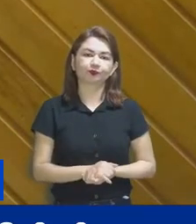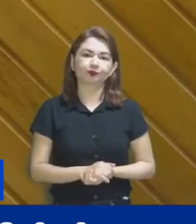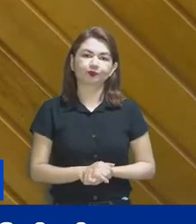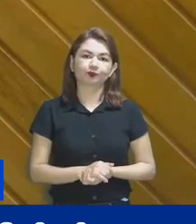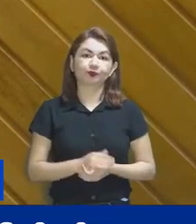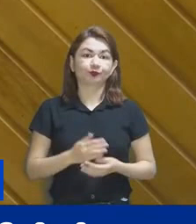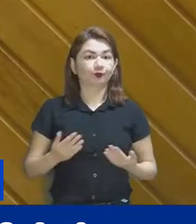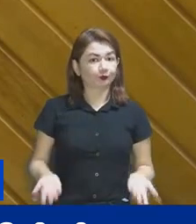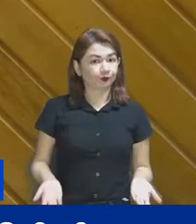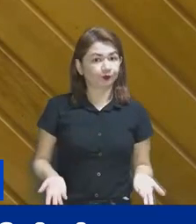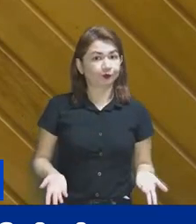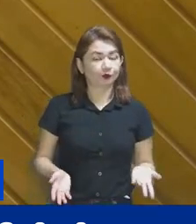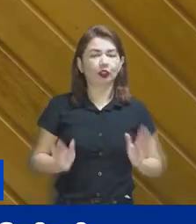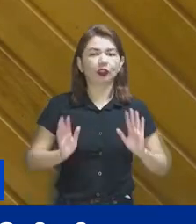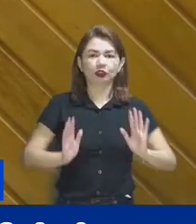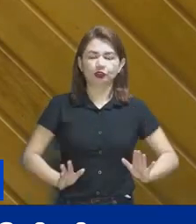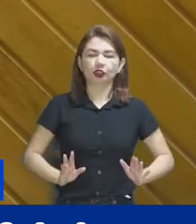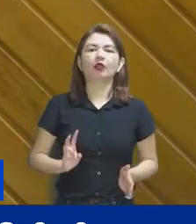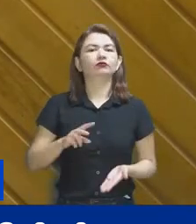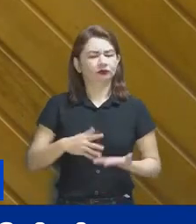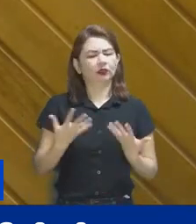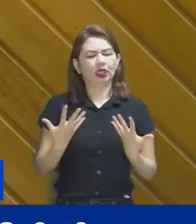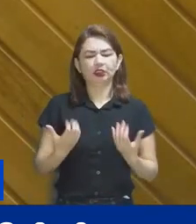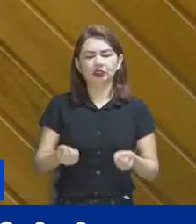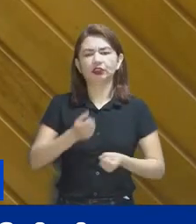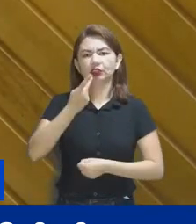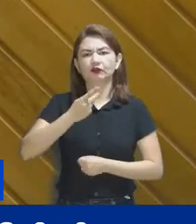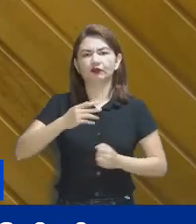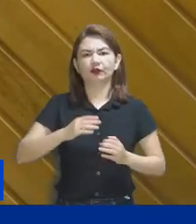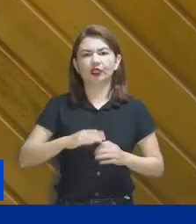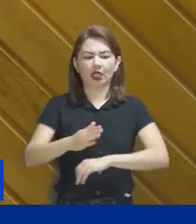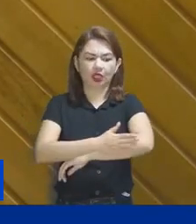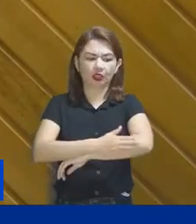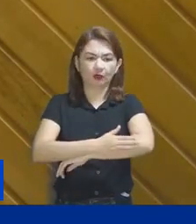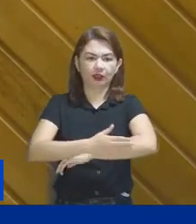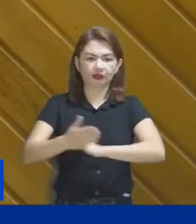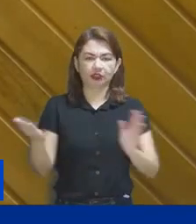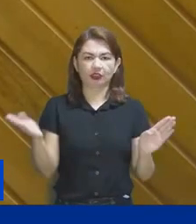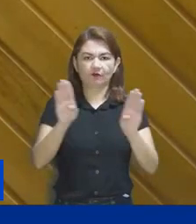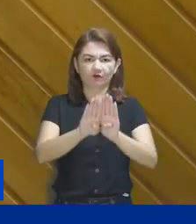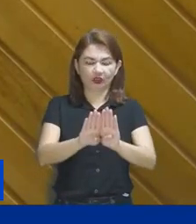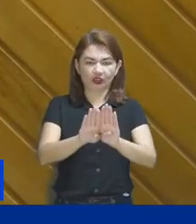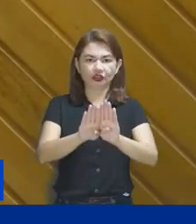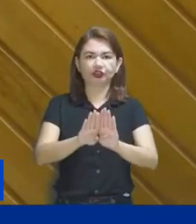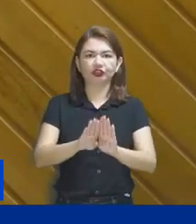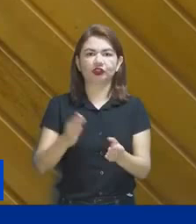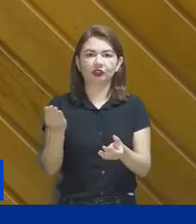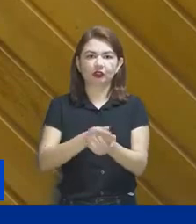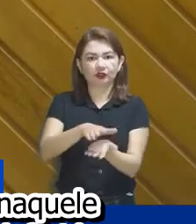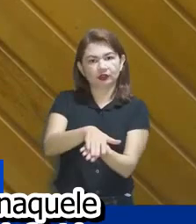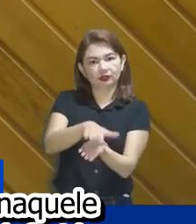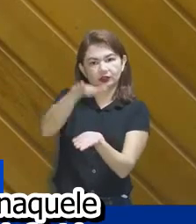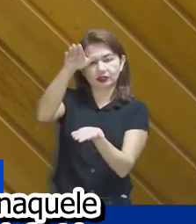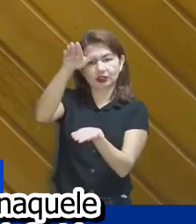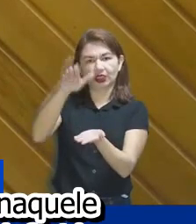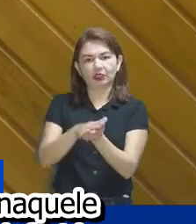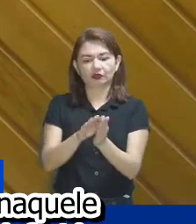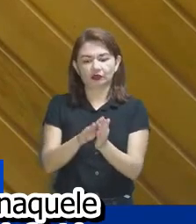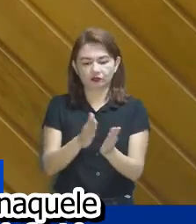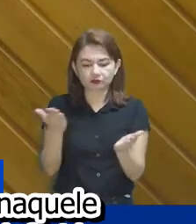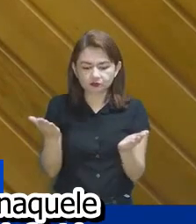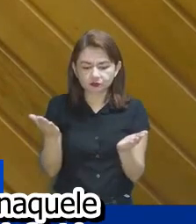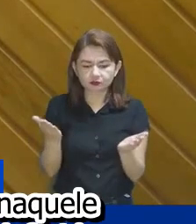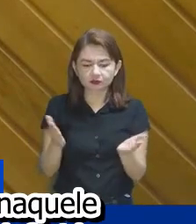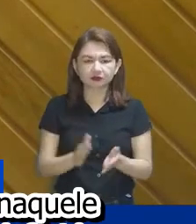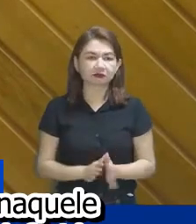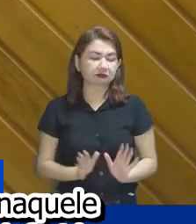Curiosamente, ele estava pronto, disposto, numa sala fechada, com os autos do inquérito aberto. Por coincidência, que foi uma